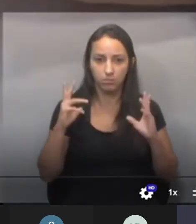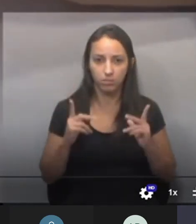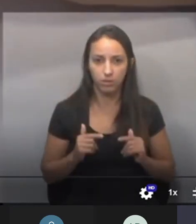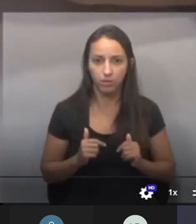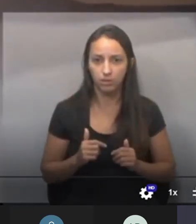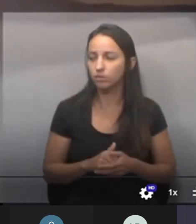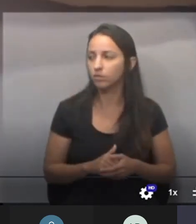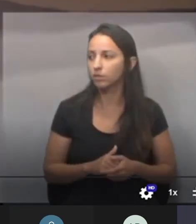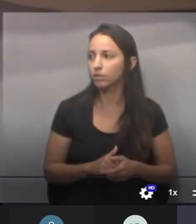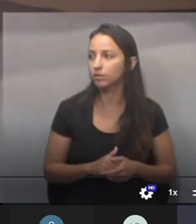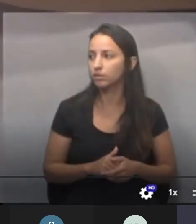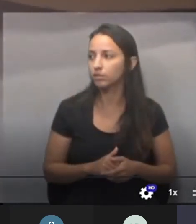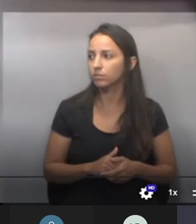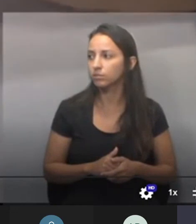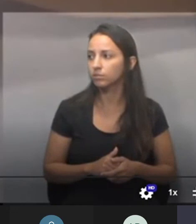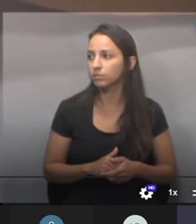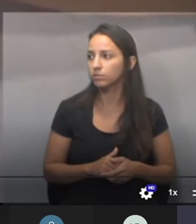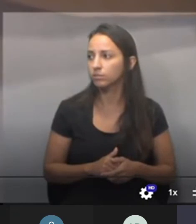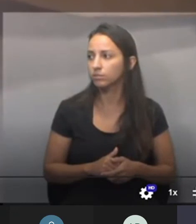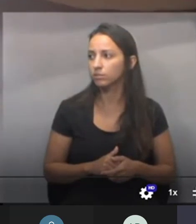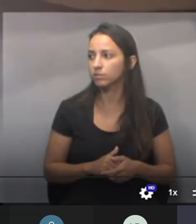lavagem